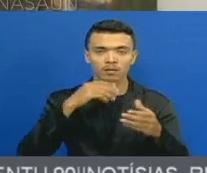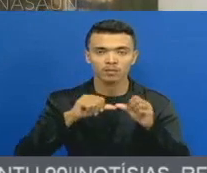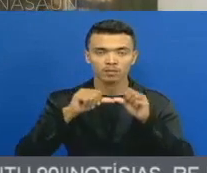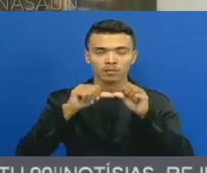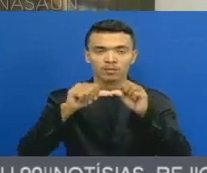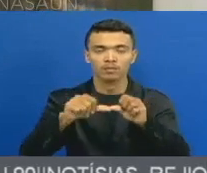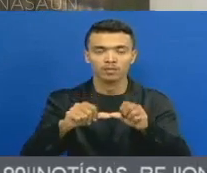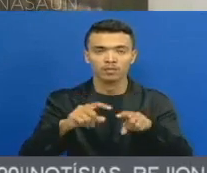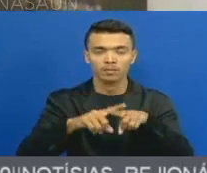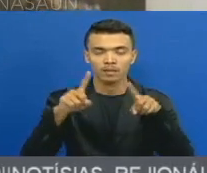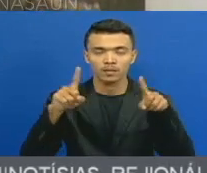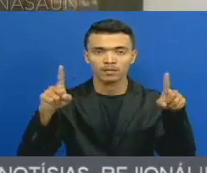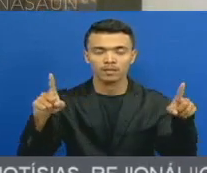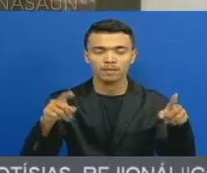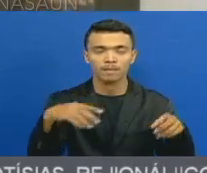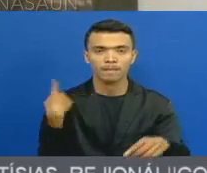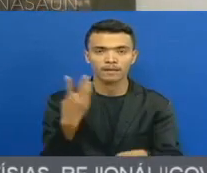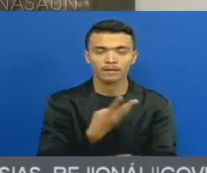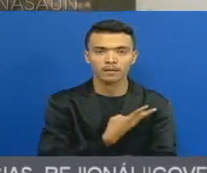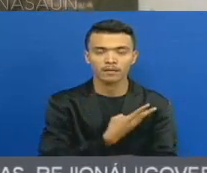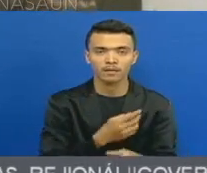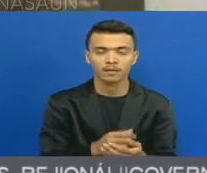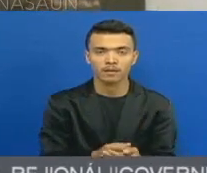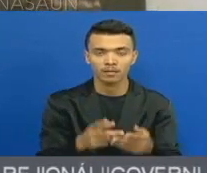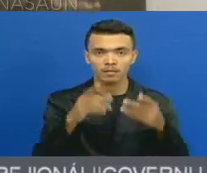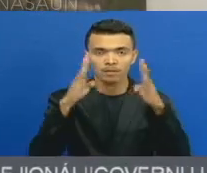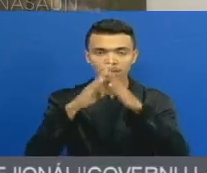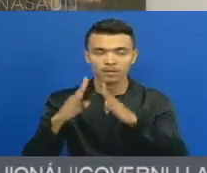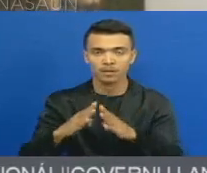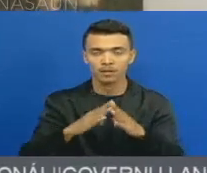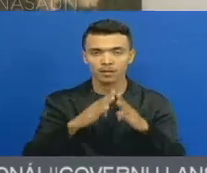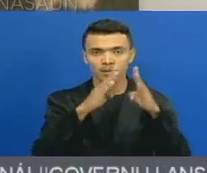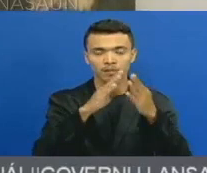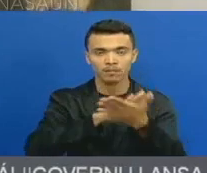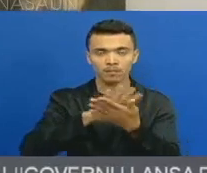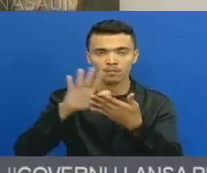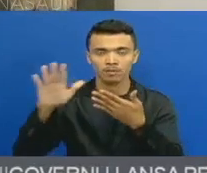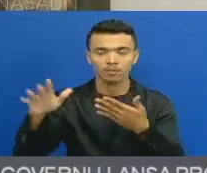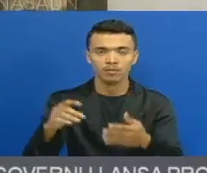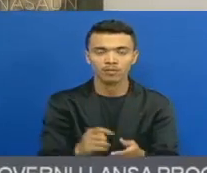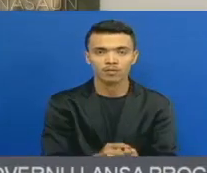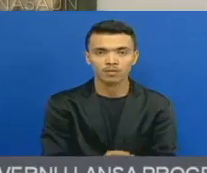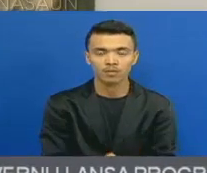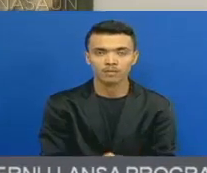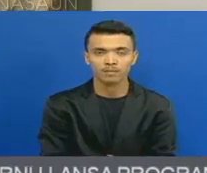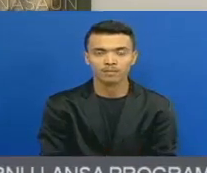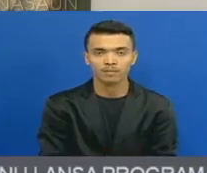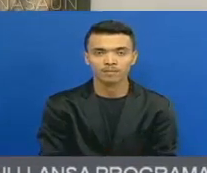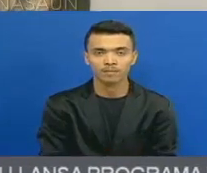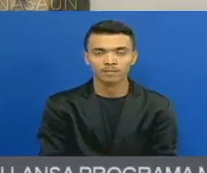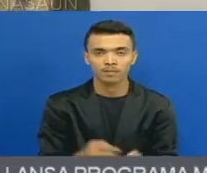buat itania vila wa ne mos ne atulu kata ita mos iya